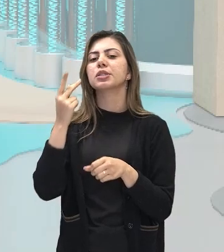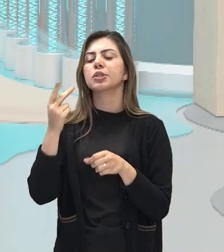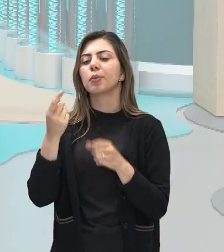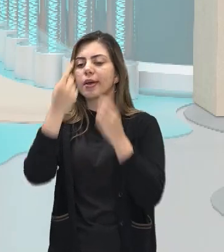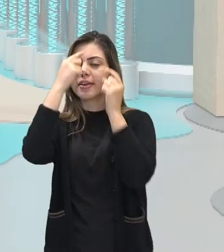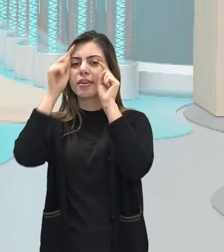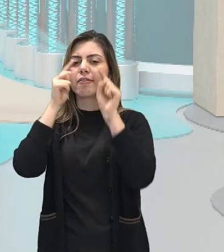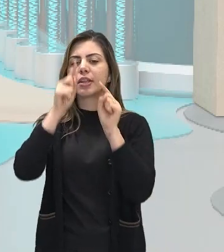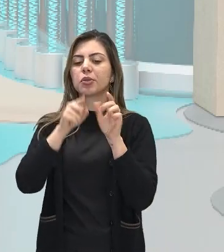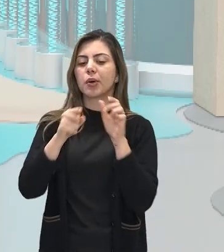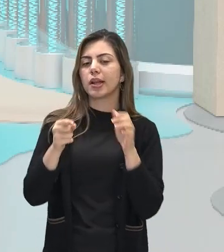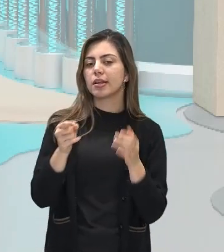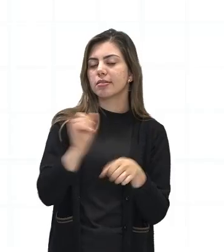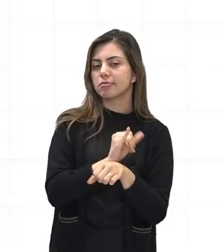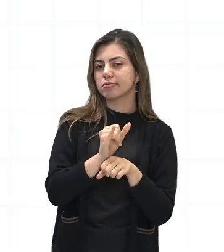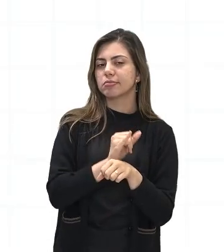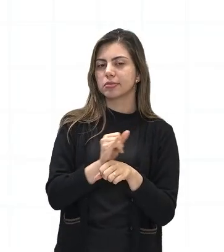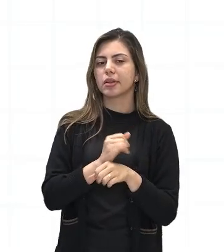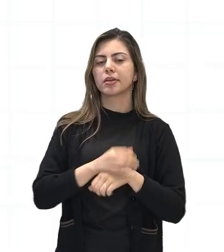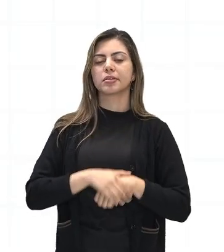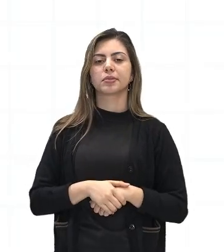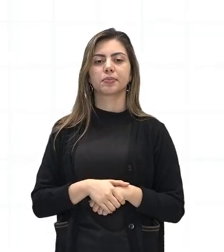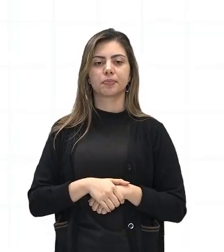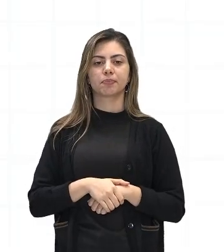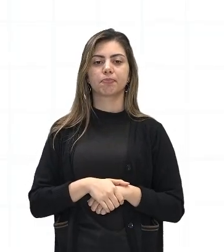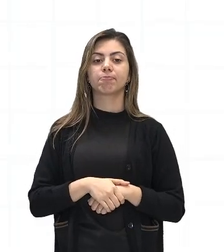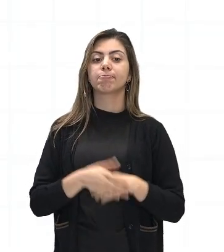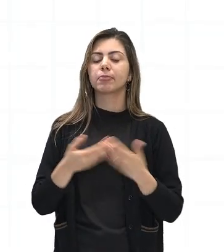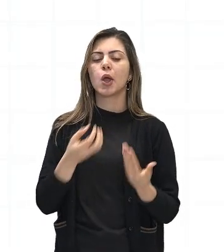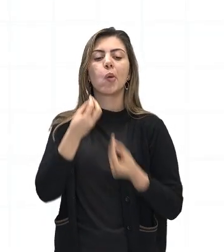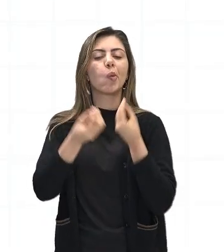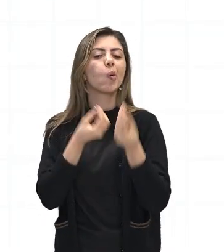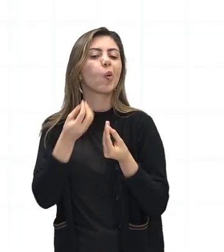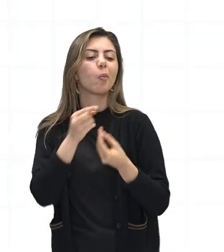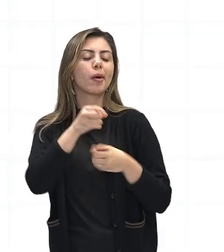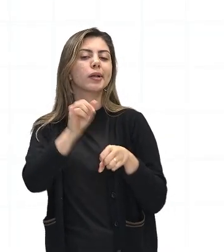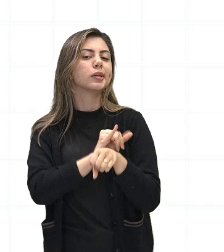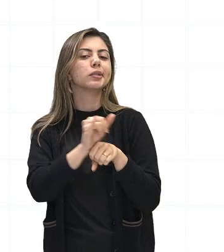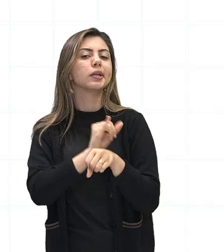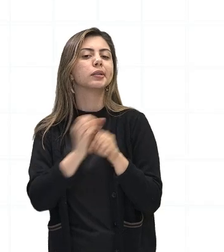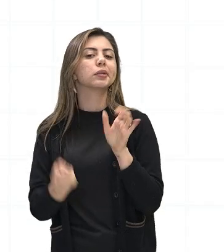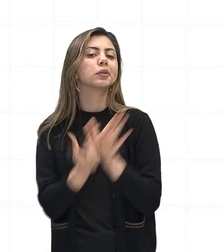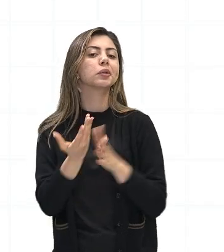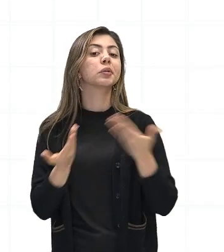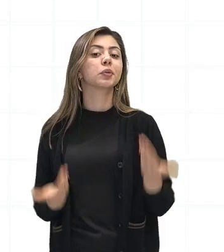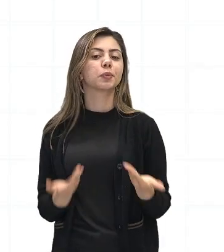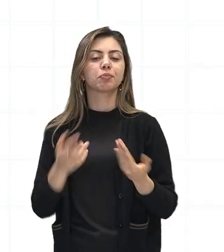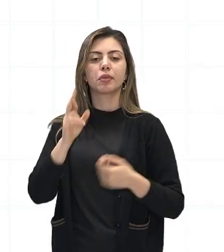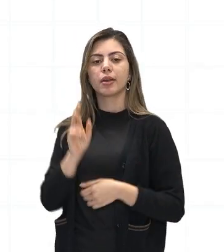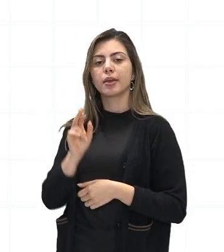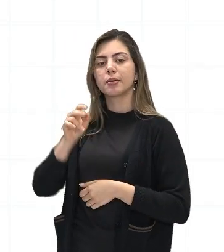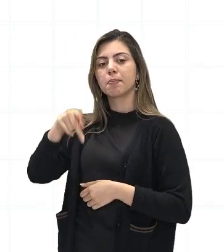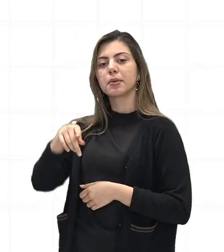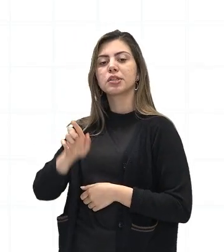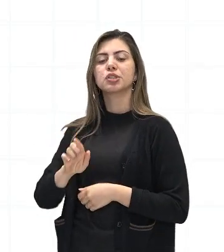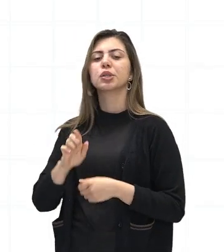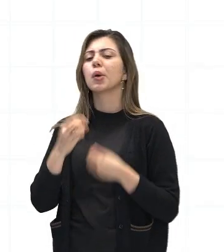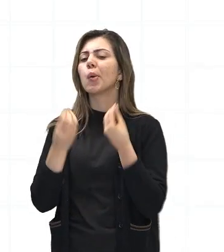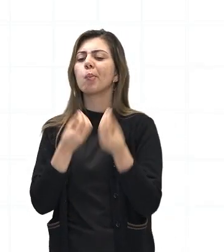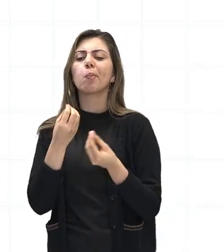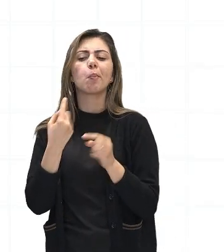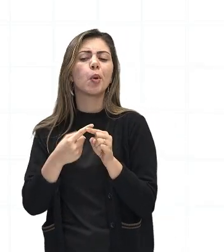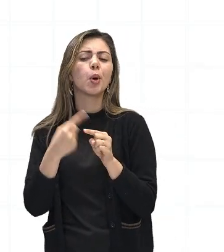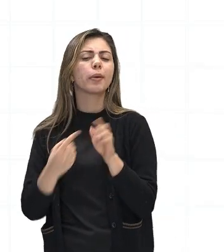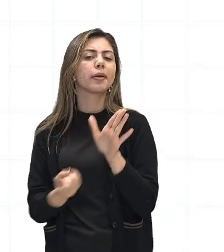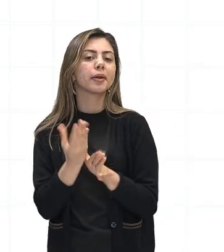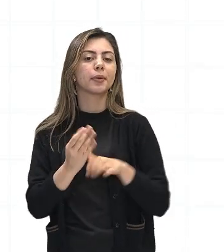e o porquê que foi criado. Vamos lá. Então, como surgiu o RPG, né? Por que foi criado? O